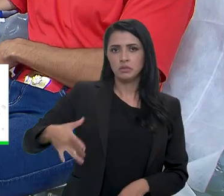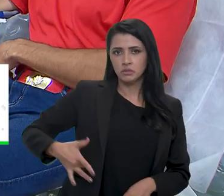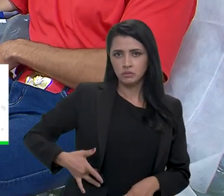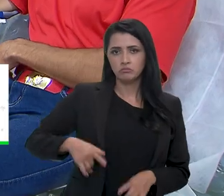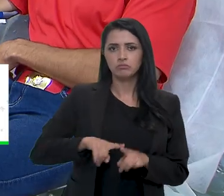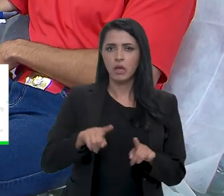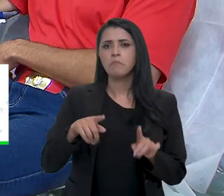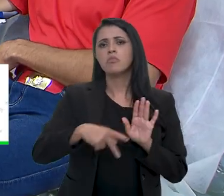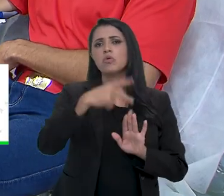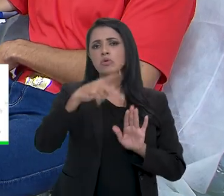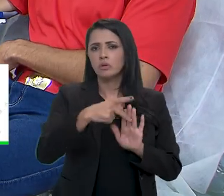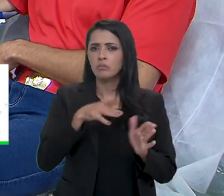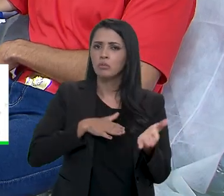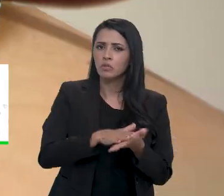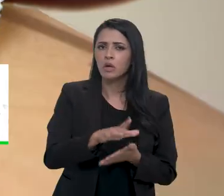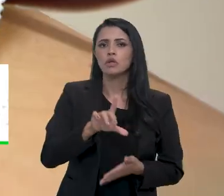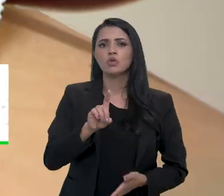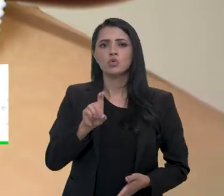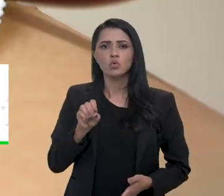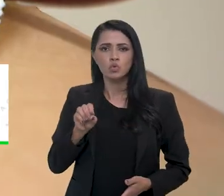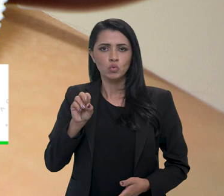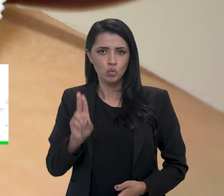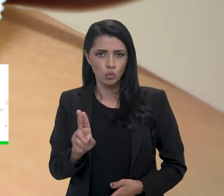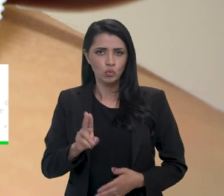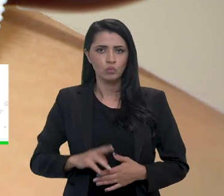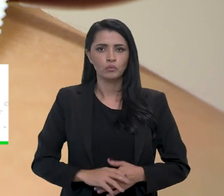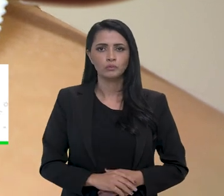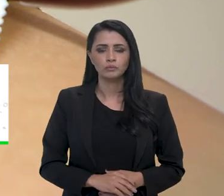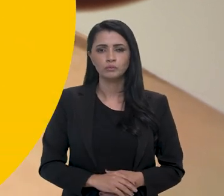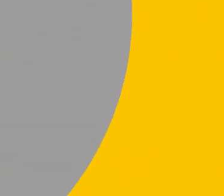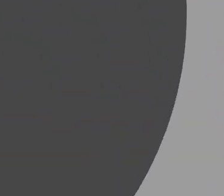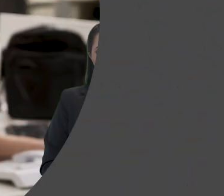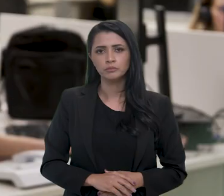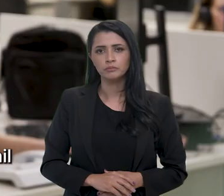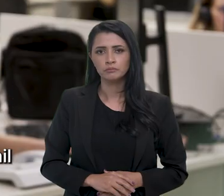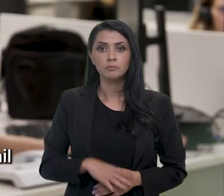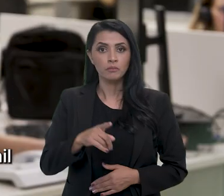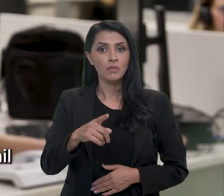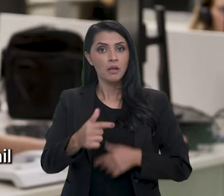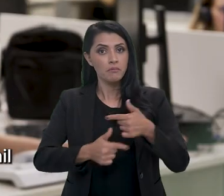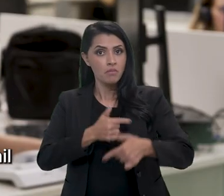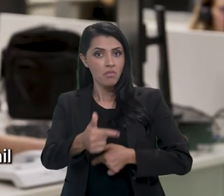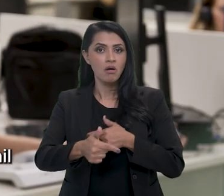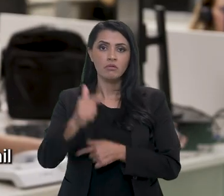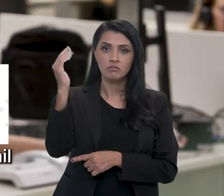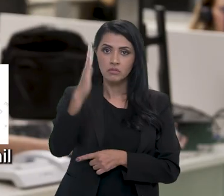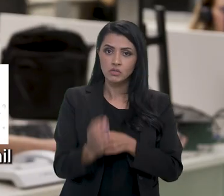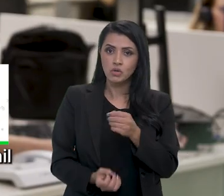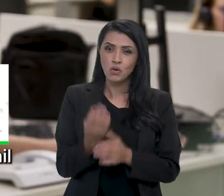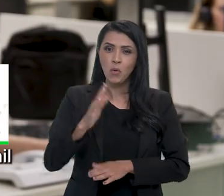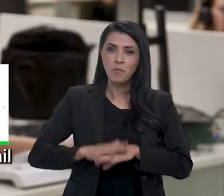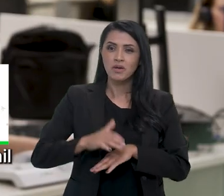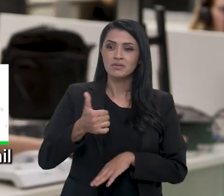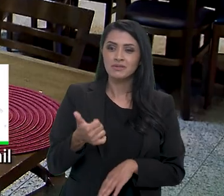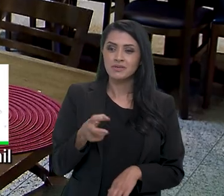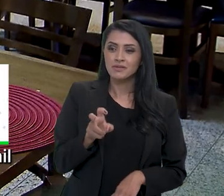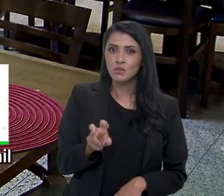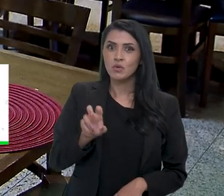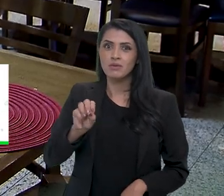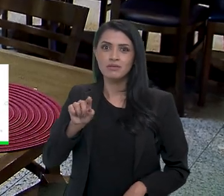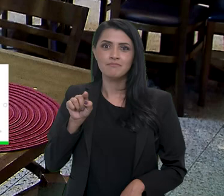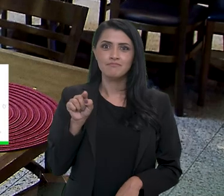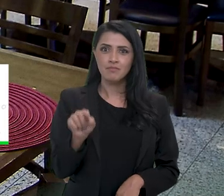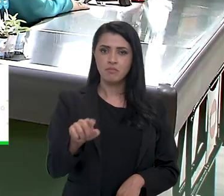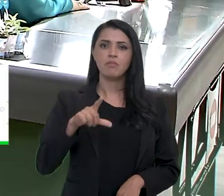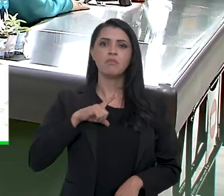crônica. A portaria está publicada no Diário Oficial da União. Emprego, o Brasil criou mais de 155